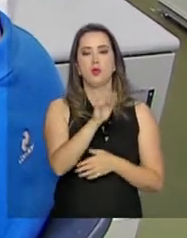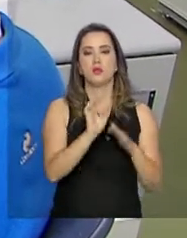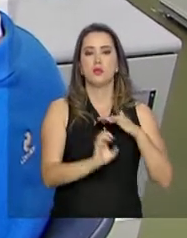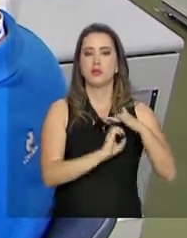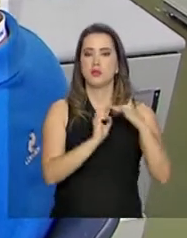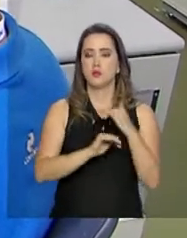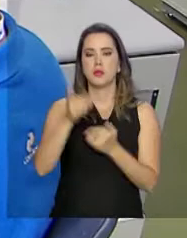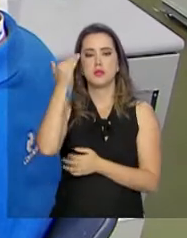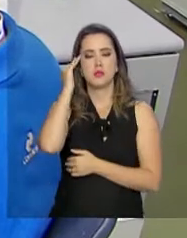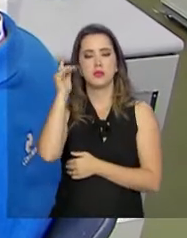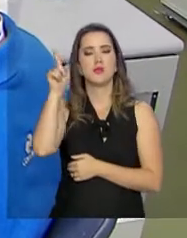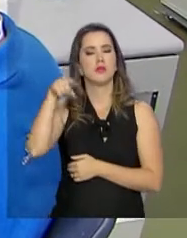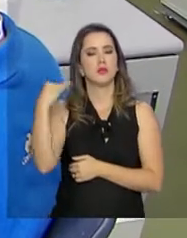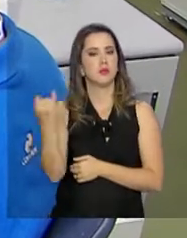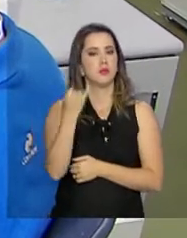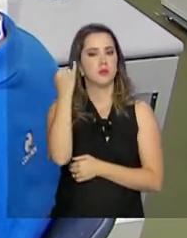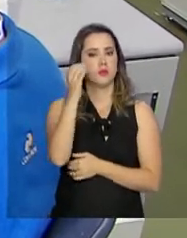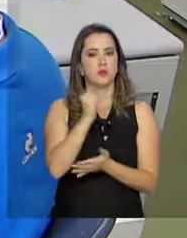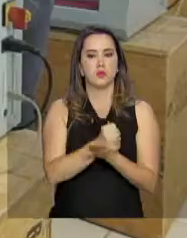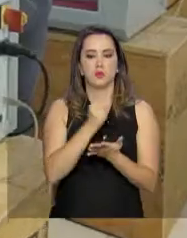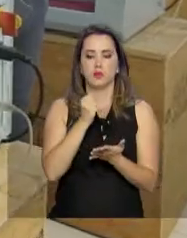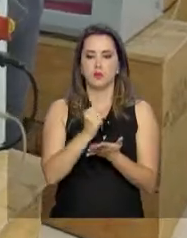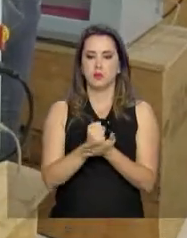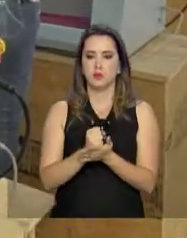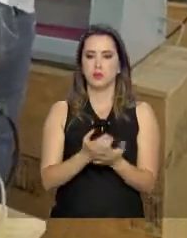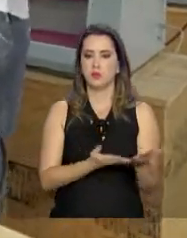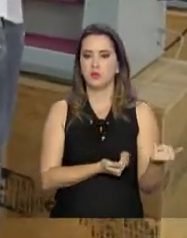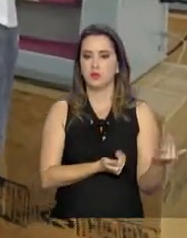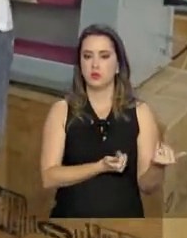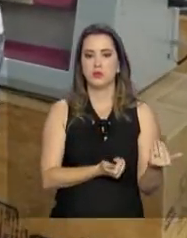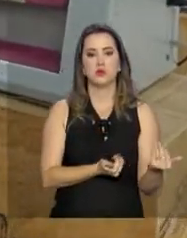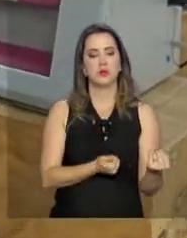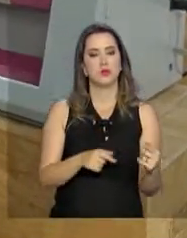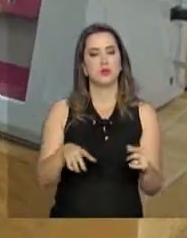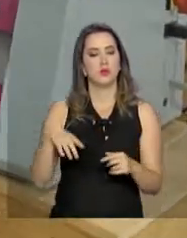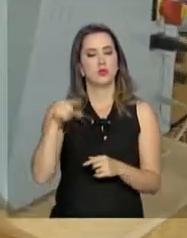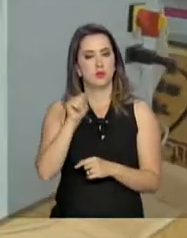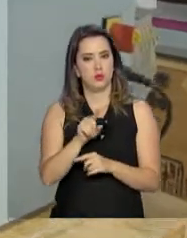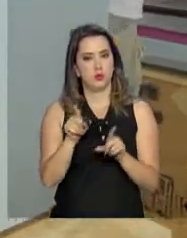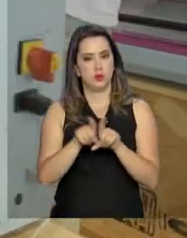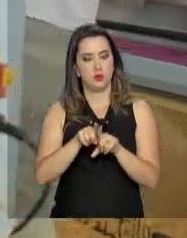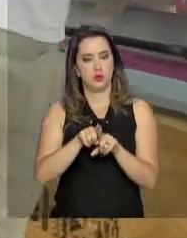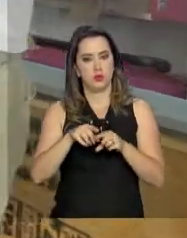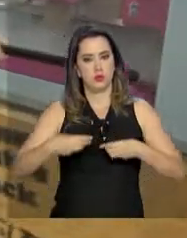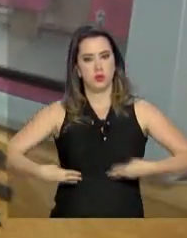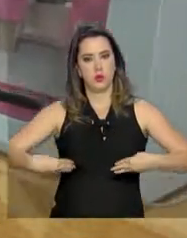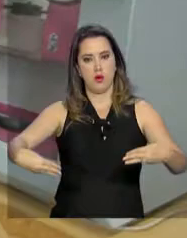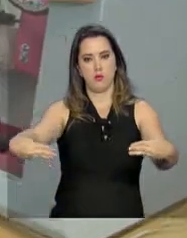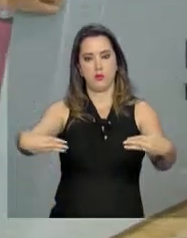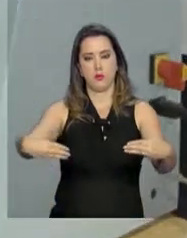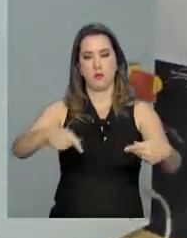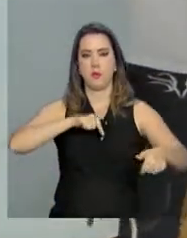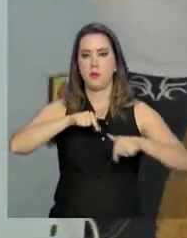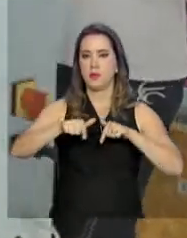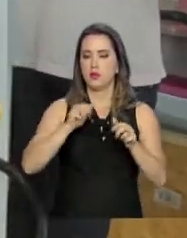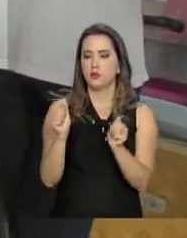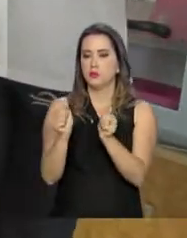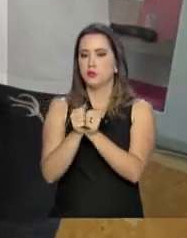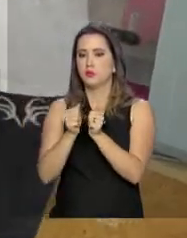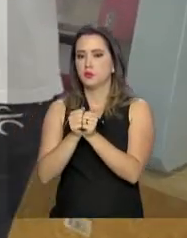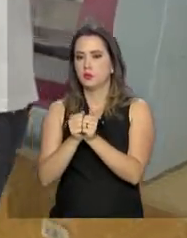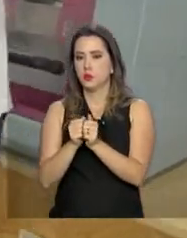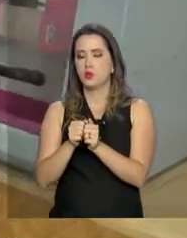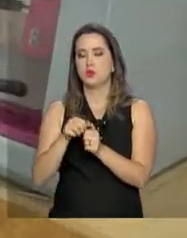entendam a importância da contratação de adolescentes e jovens o ministério do trabalho em parceria com o tribunal superior